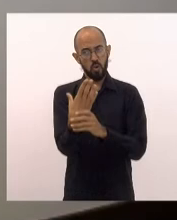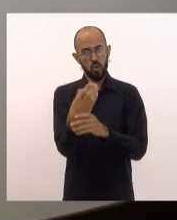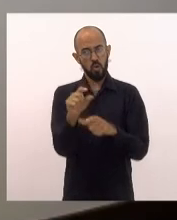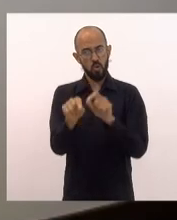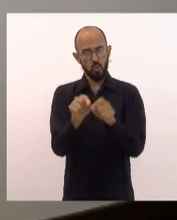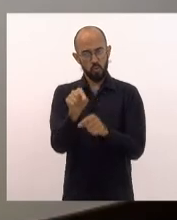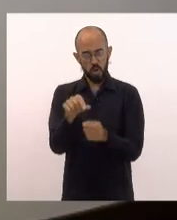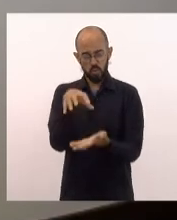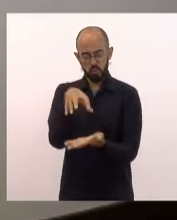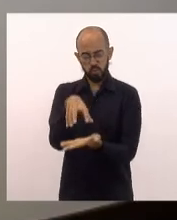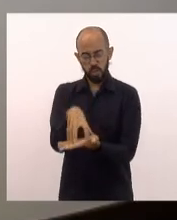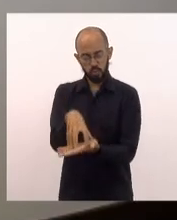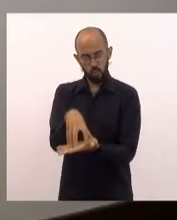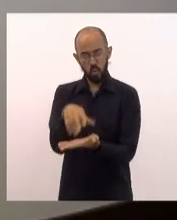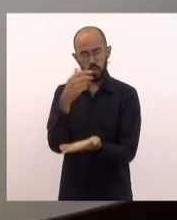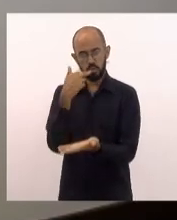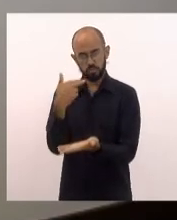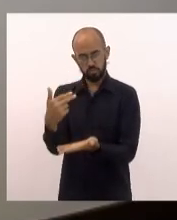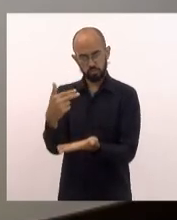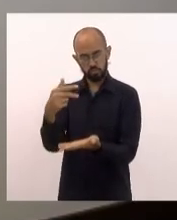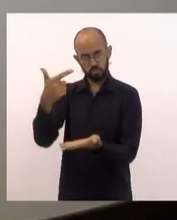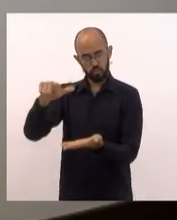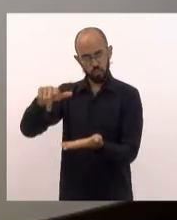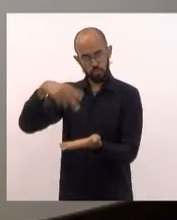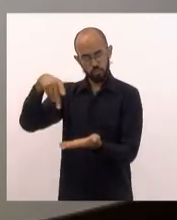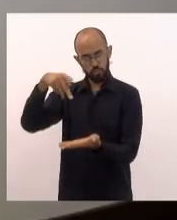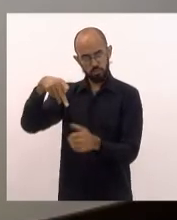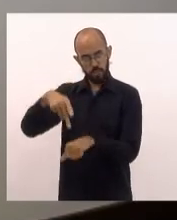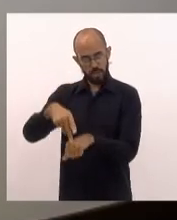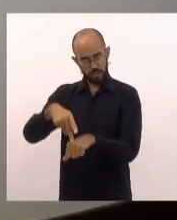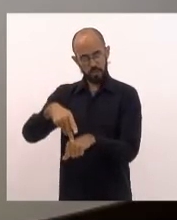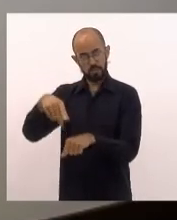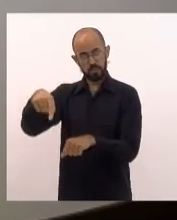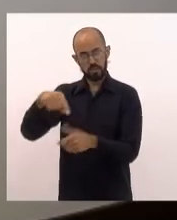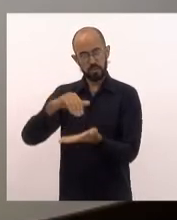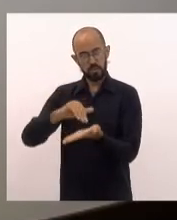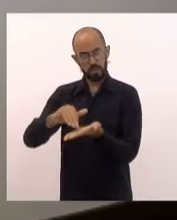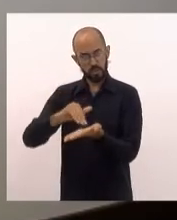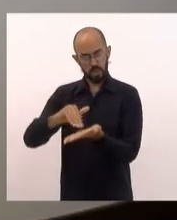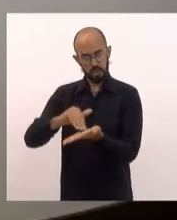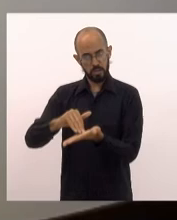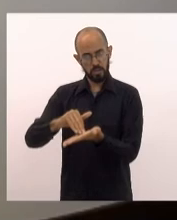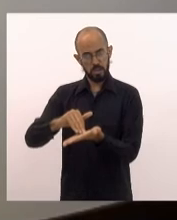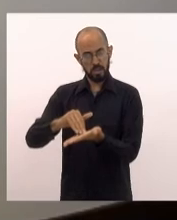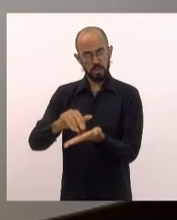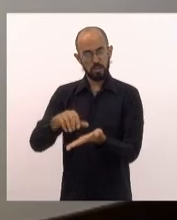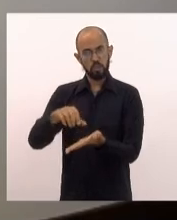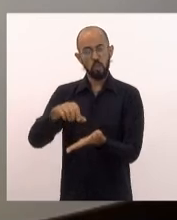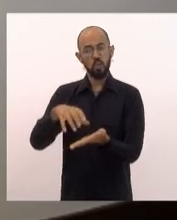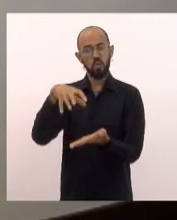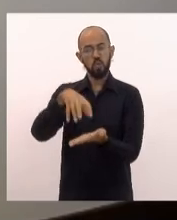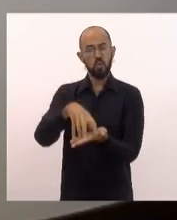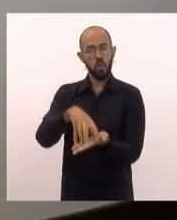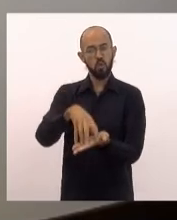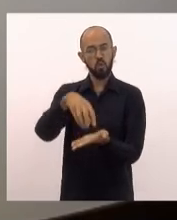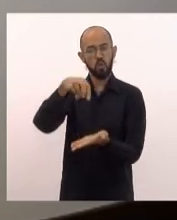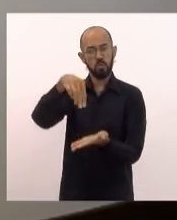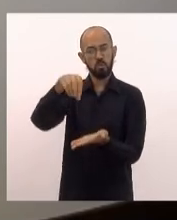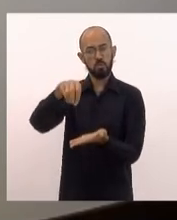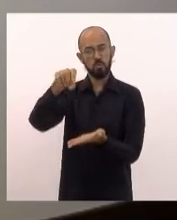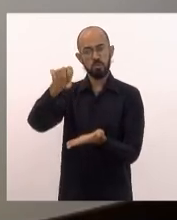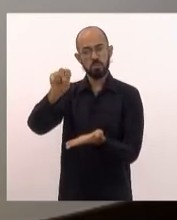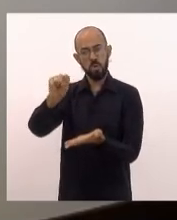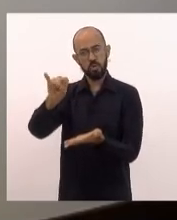de Atendimento a Migrantes e Refugiados daquela Secretaria de Niterói no Núcleo Moise Cabangambe para